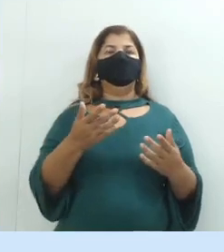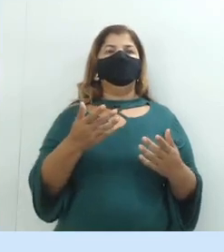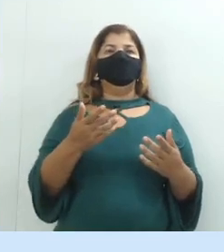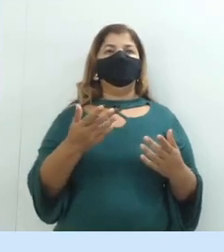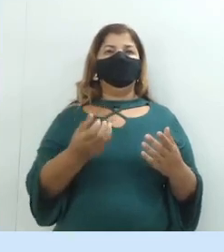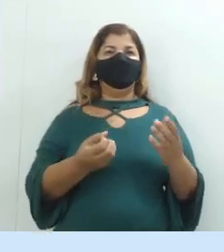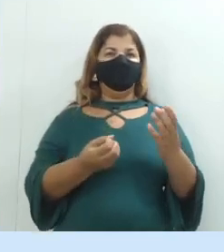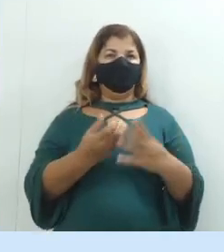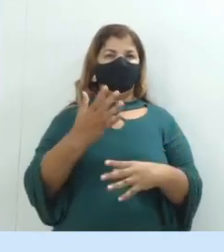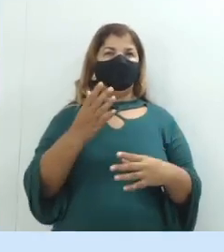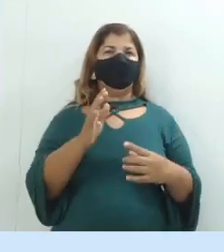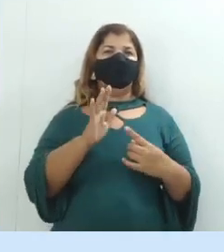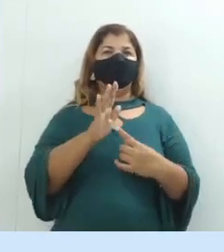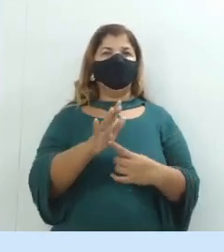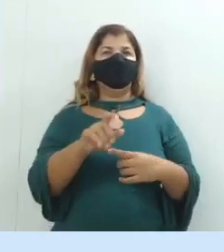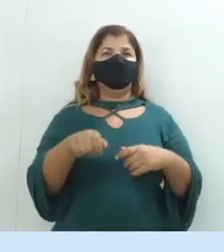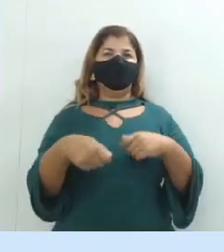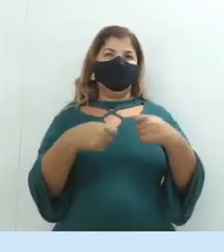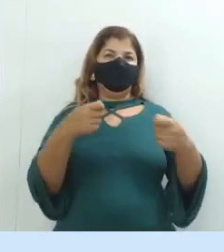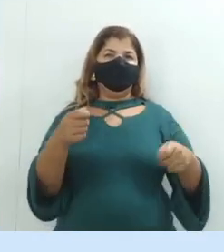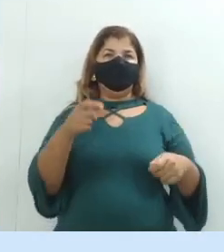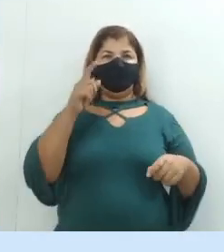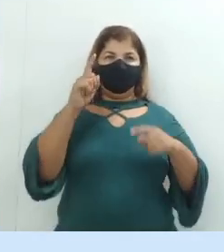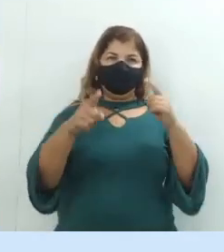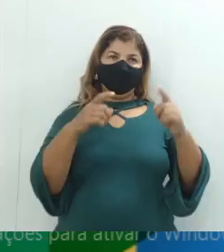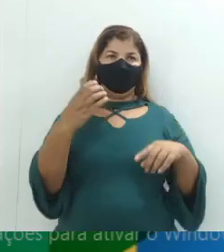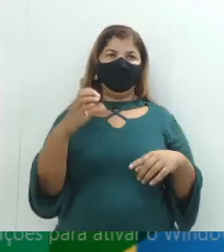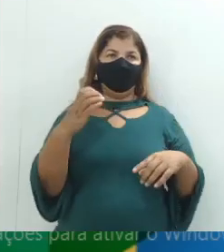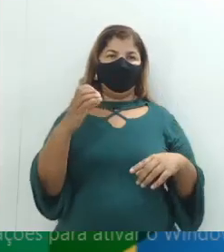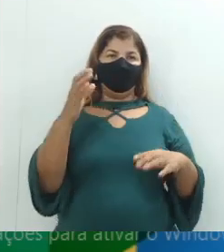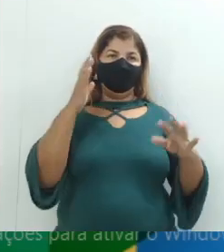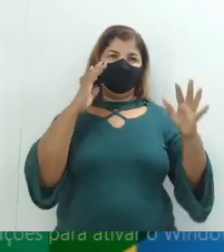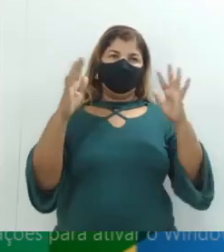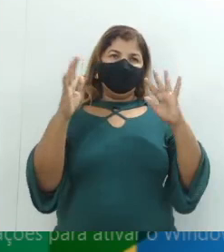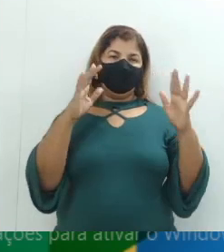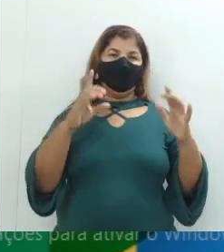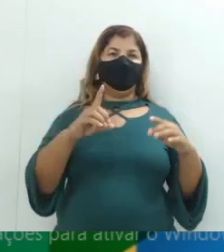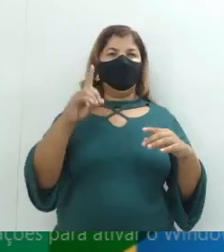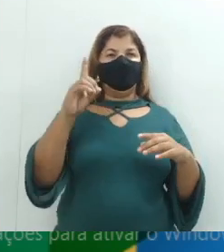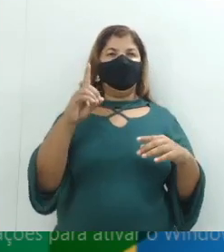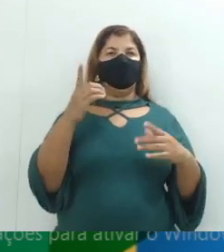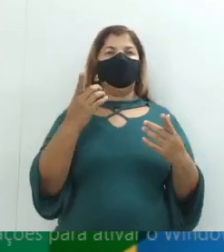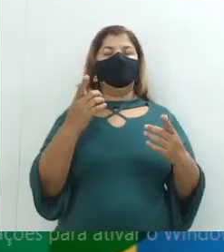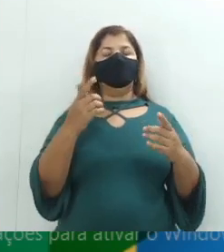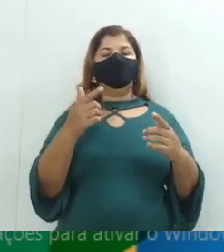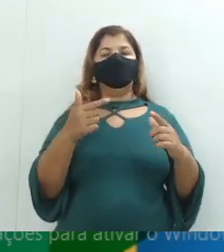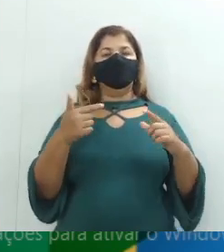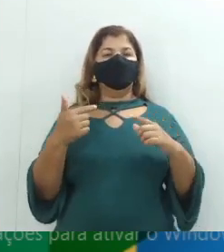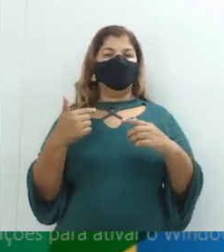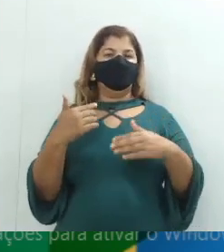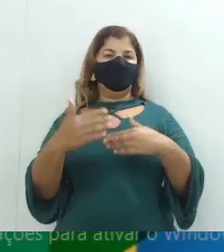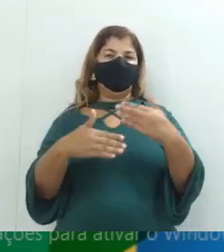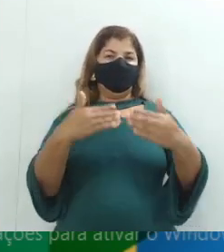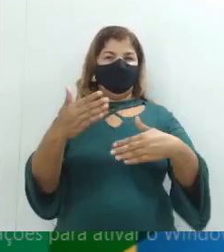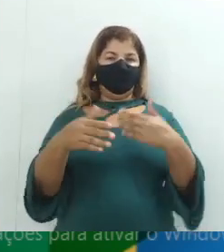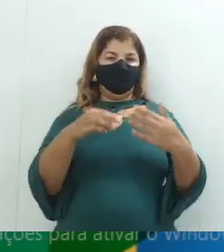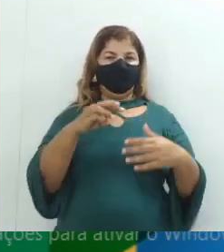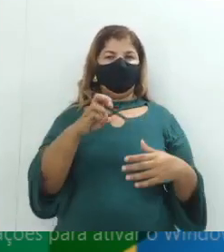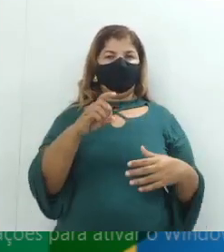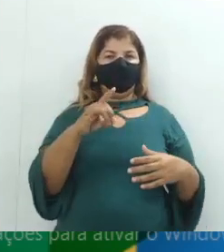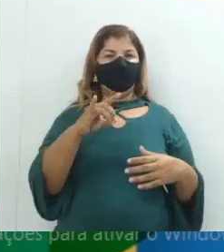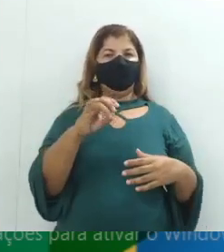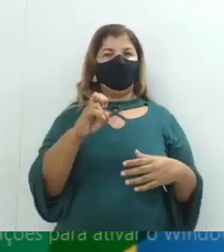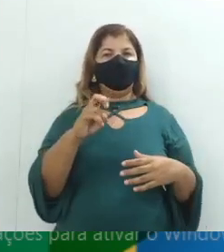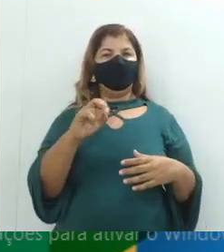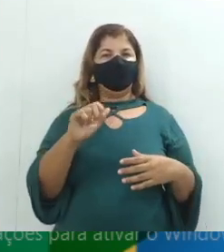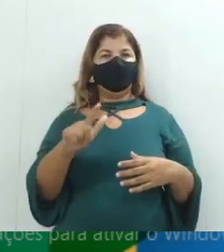da autoridade da ciência teológica e da tradição medieval. Letra B. Houve um resgate pelos